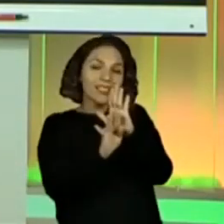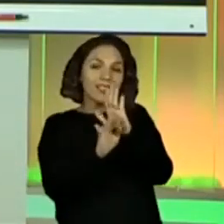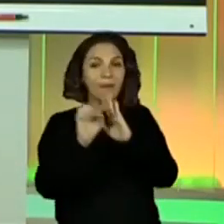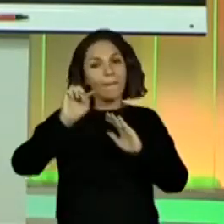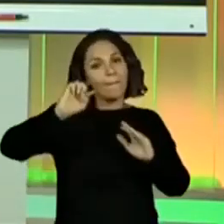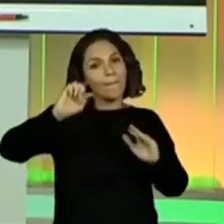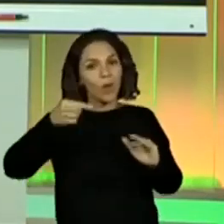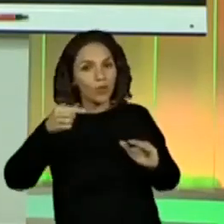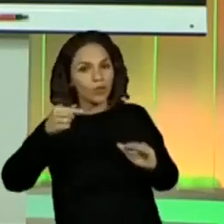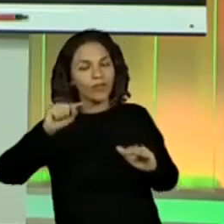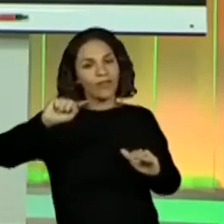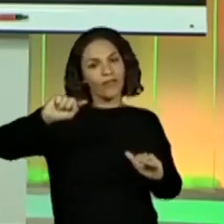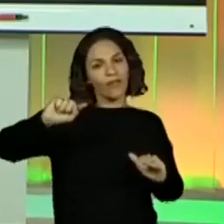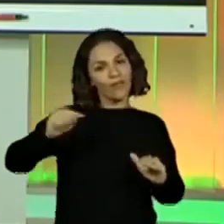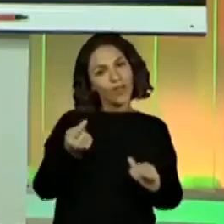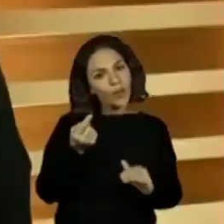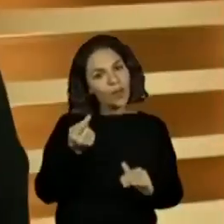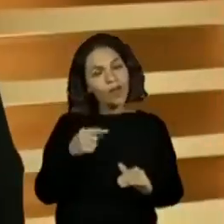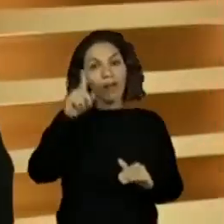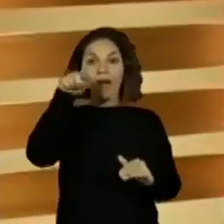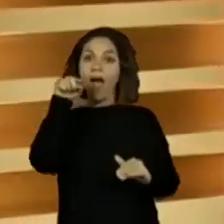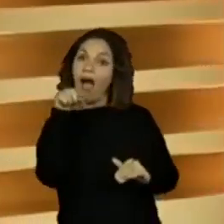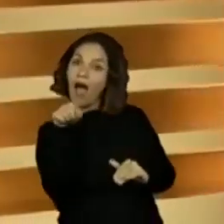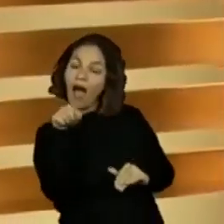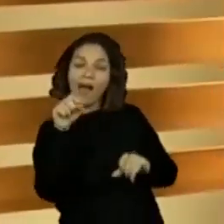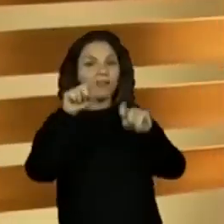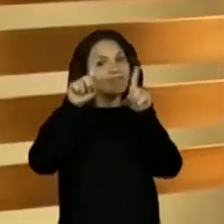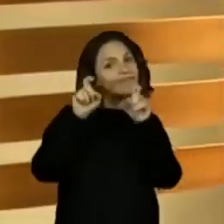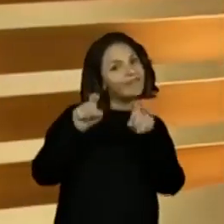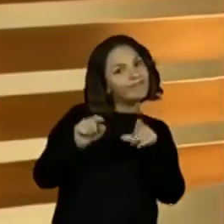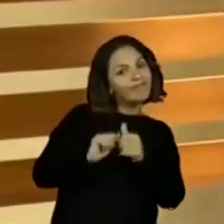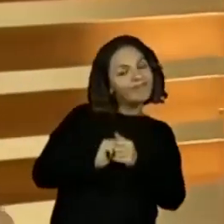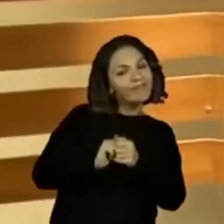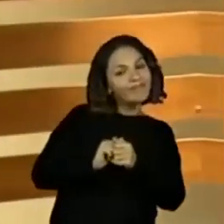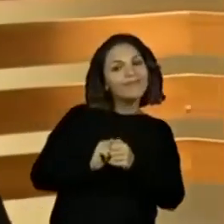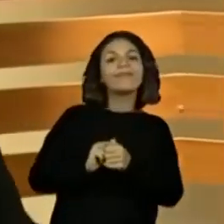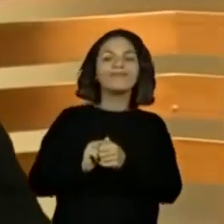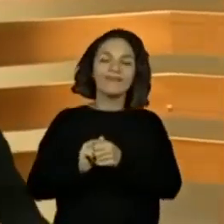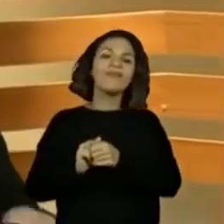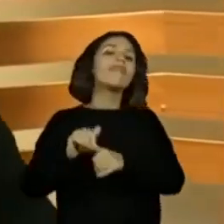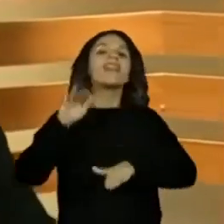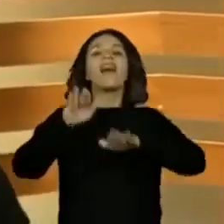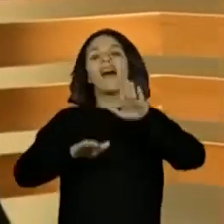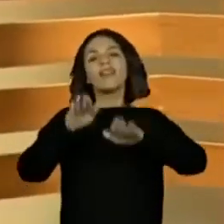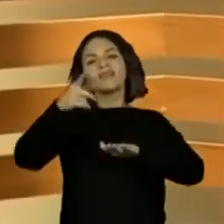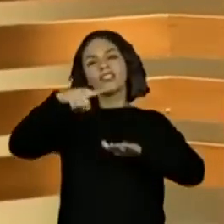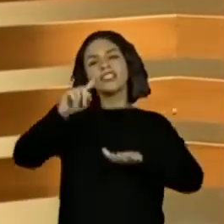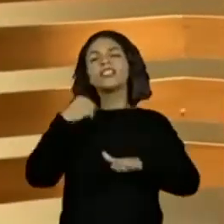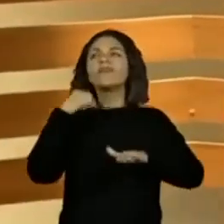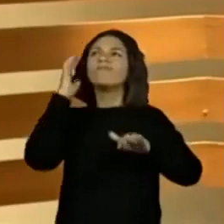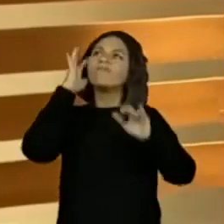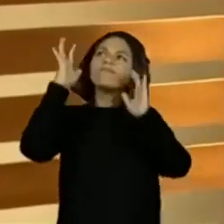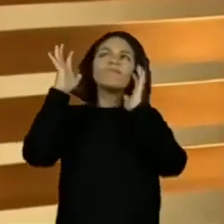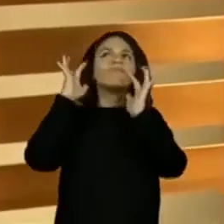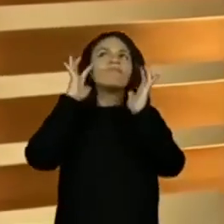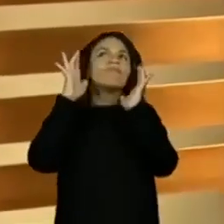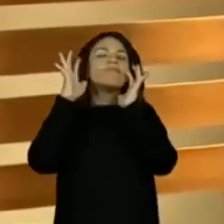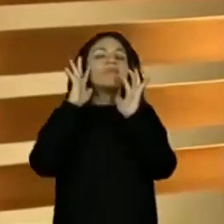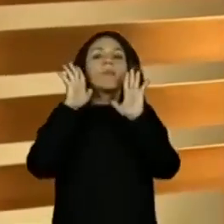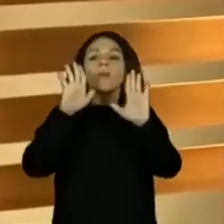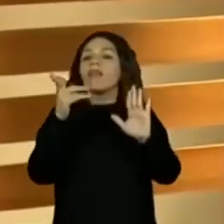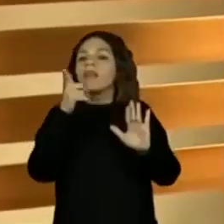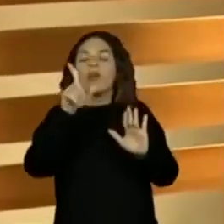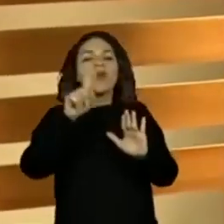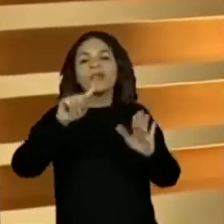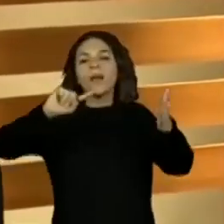com o que você está pensando. Às vezes, a gente escreve muito, pensa muito, mas não consegue